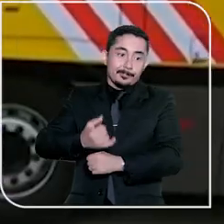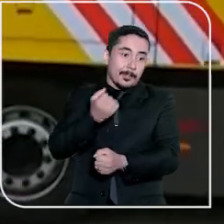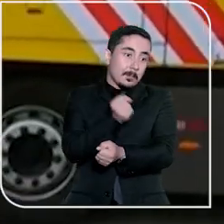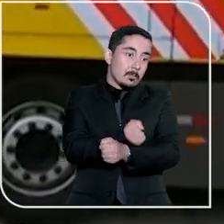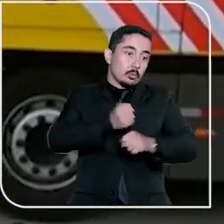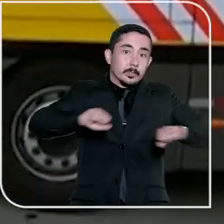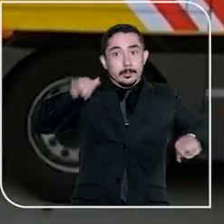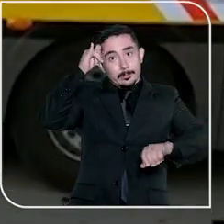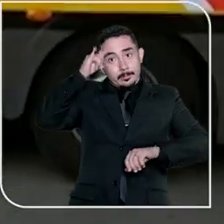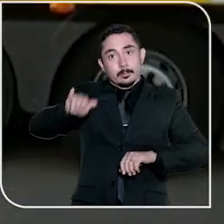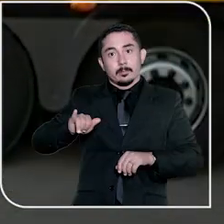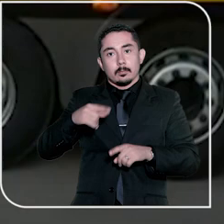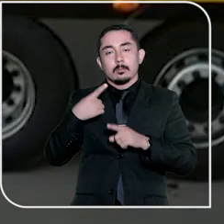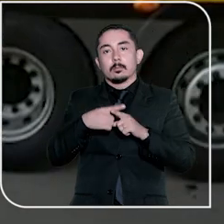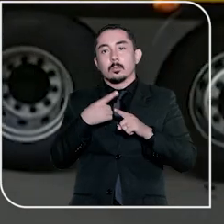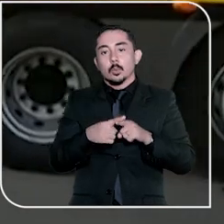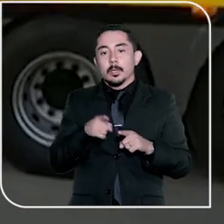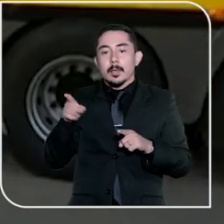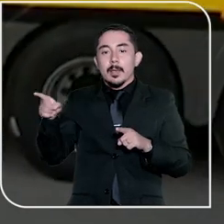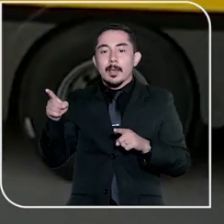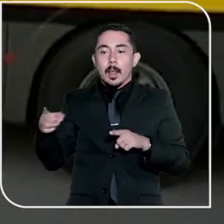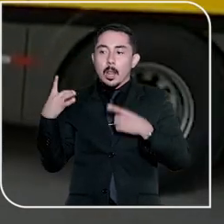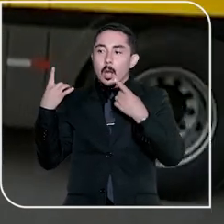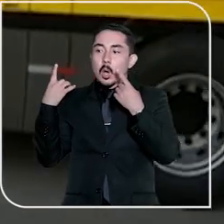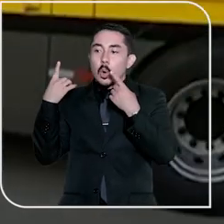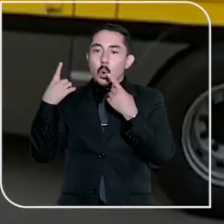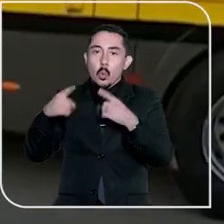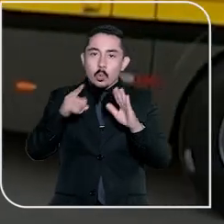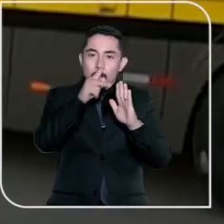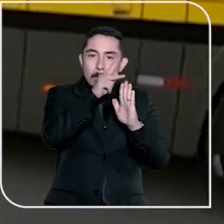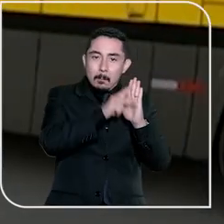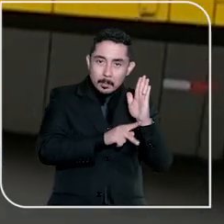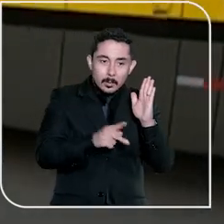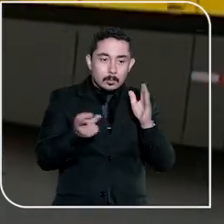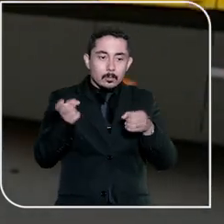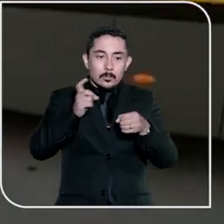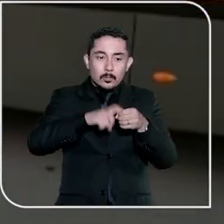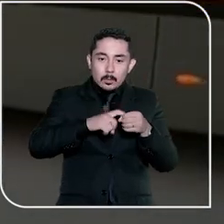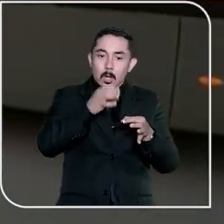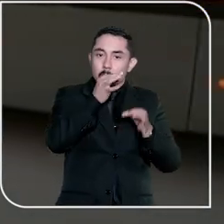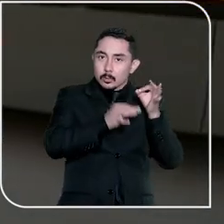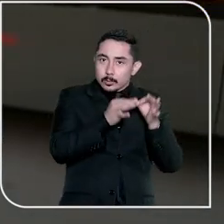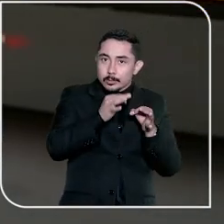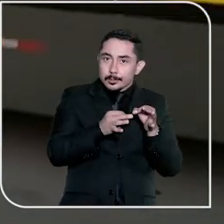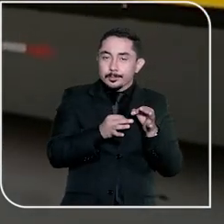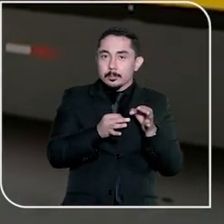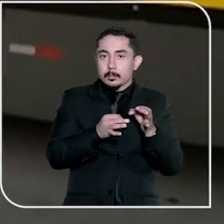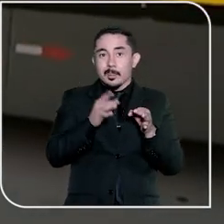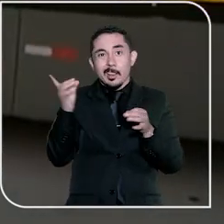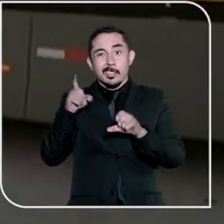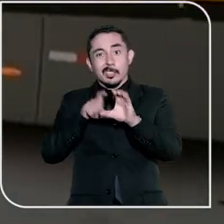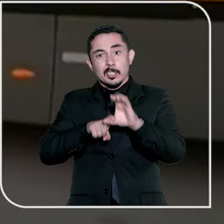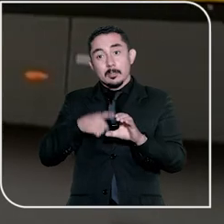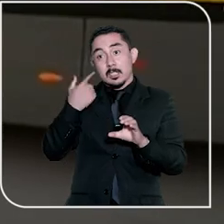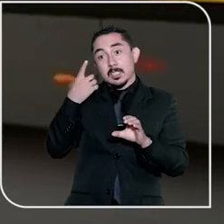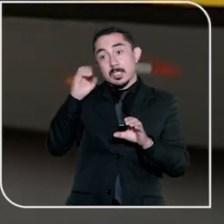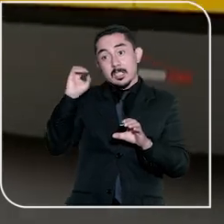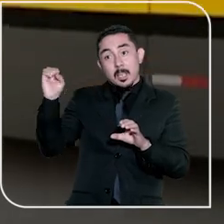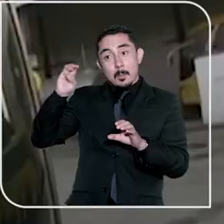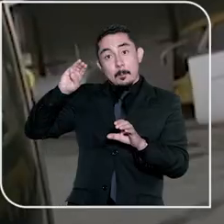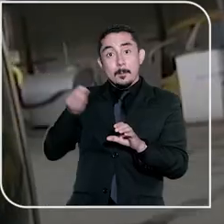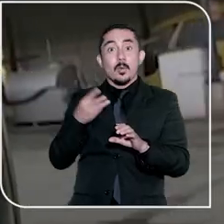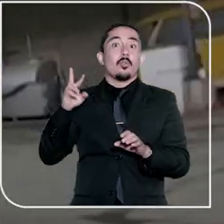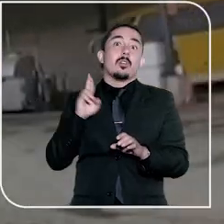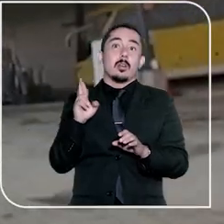já que a aviação Itapemirim violou o plano de recuperação judicial além de acumular dívidas em torno de R 100